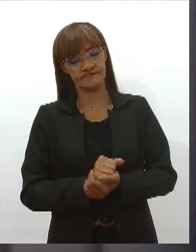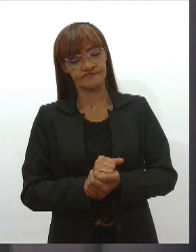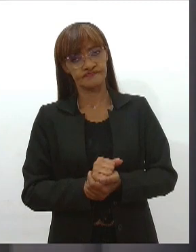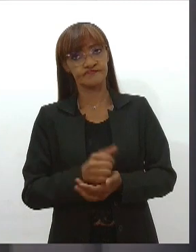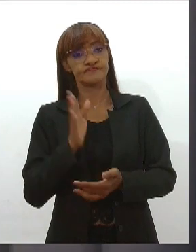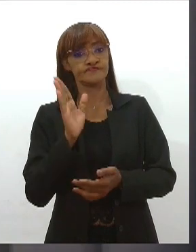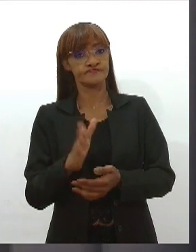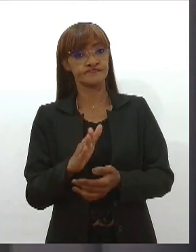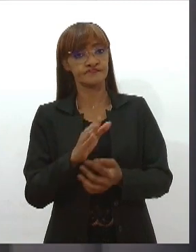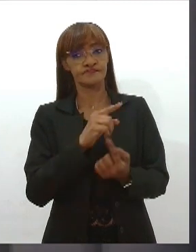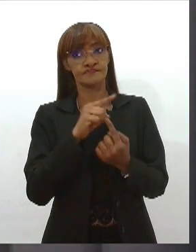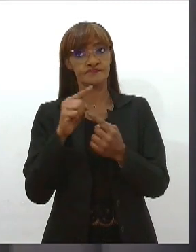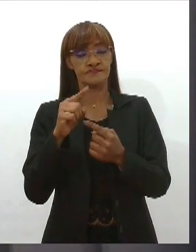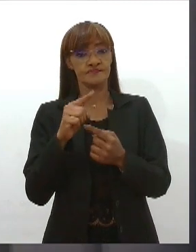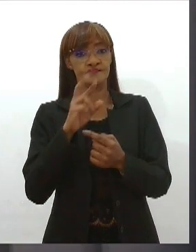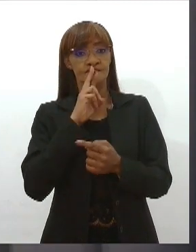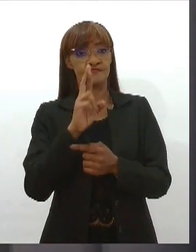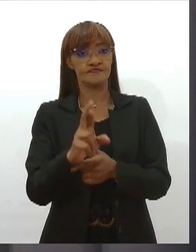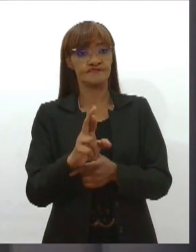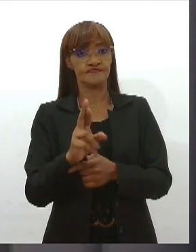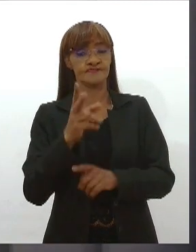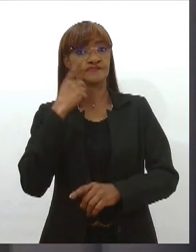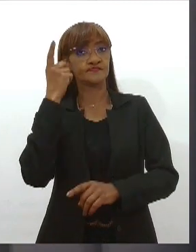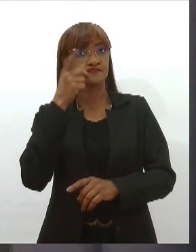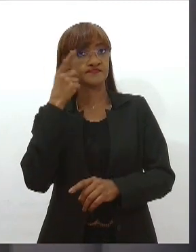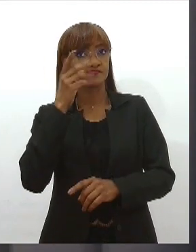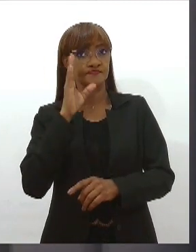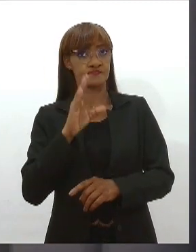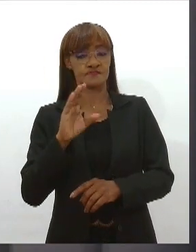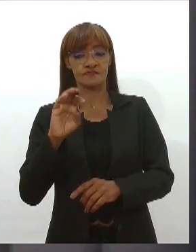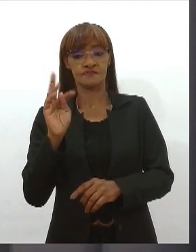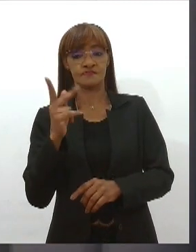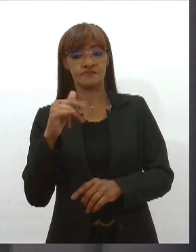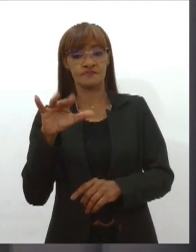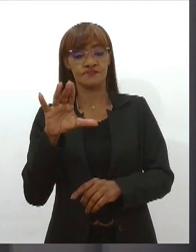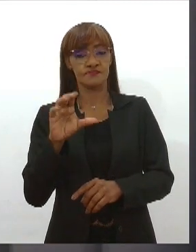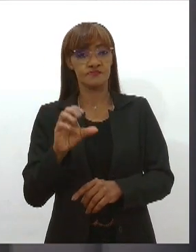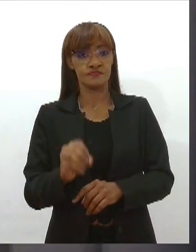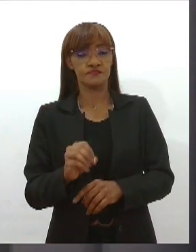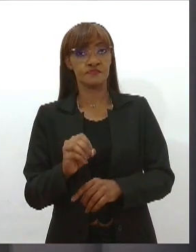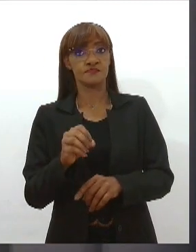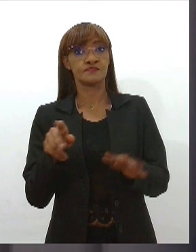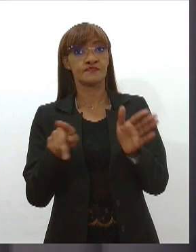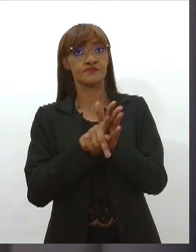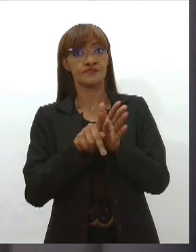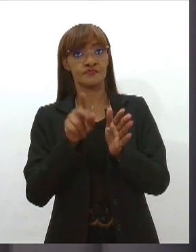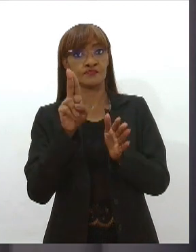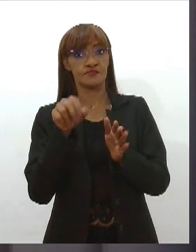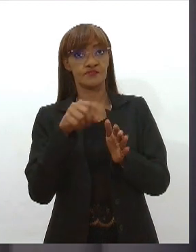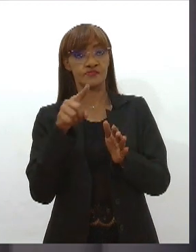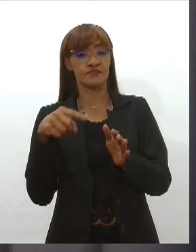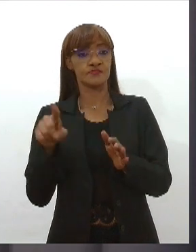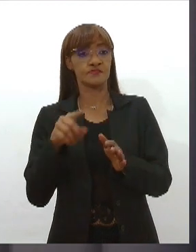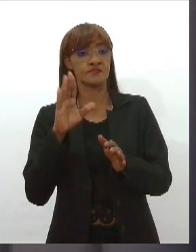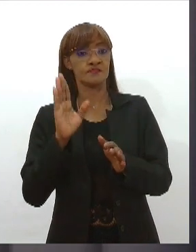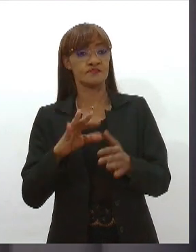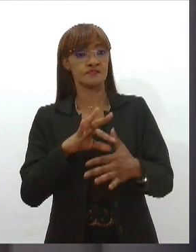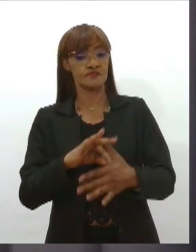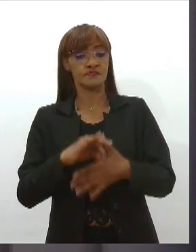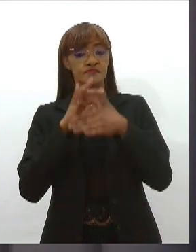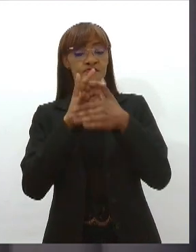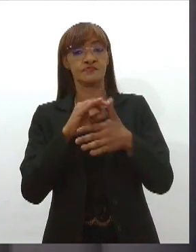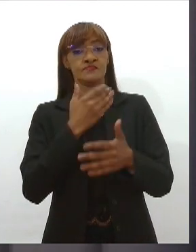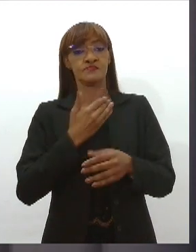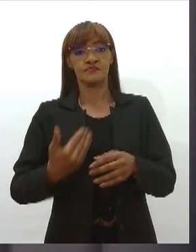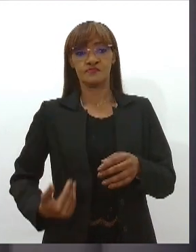do deputado Jorge Passos, o deputado Cristiano Cavalcante, do União Brasil, líder do governo na Alesi, diz que o hospital de urgência